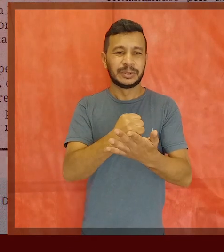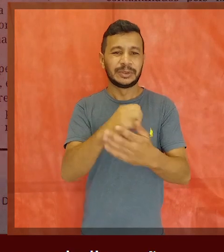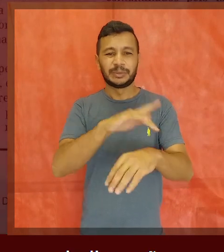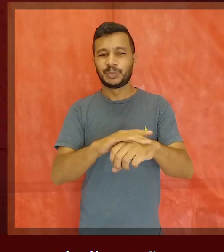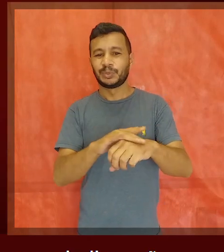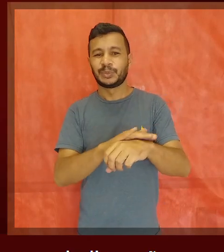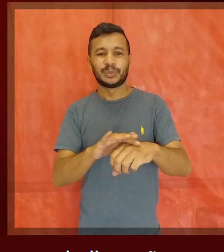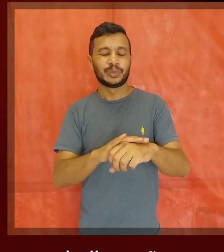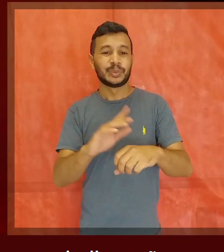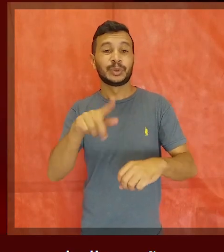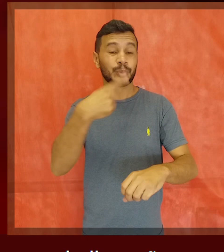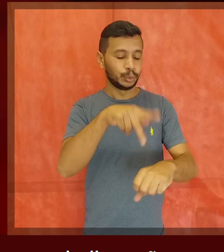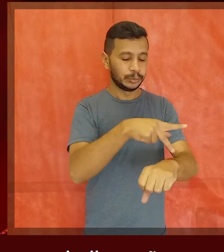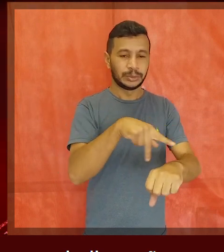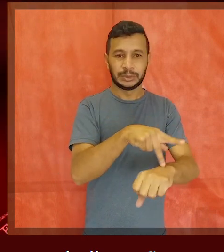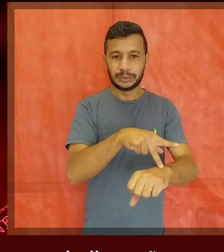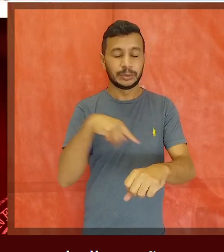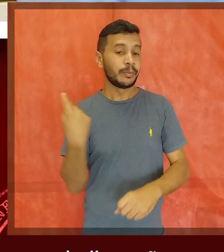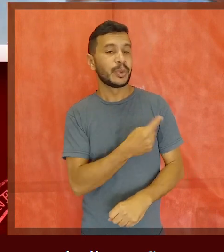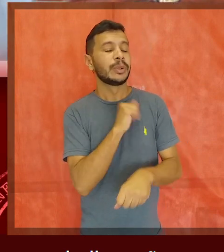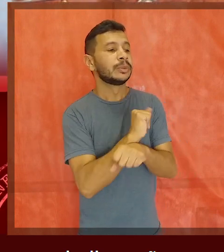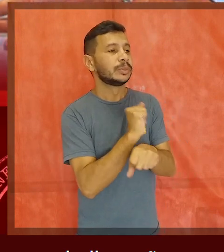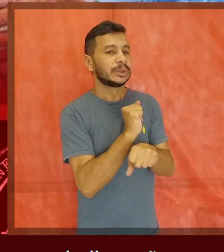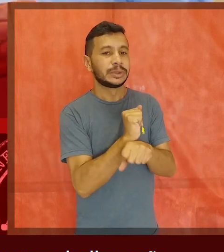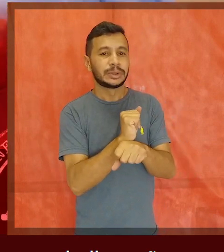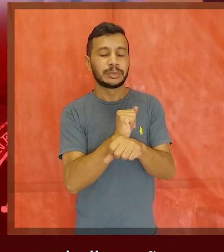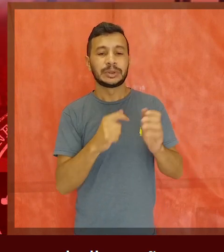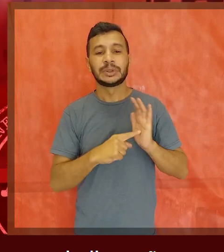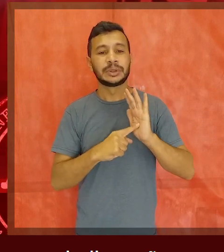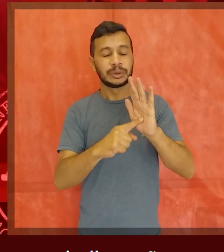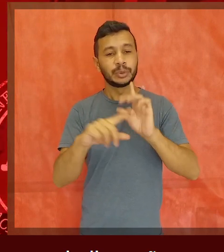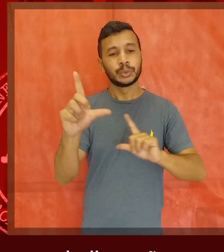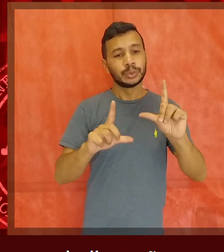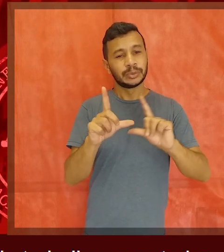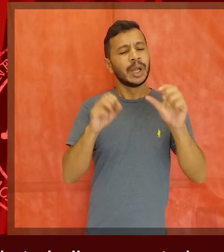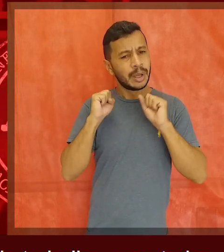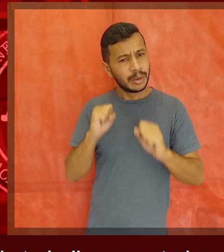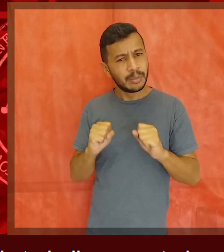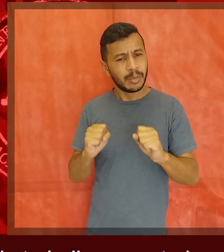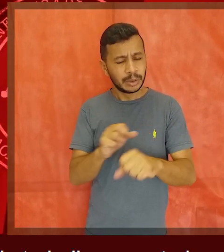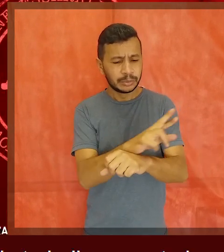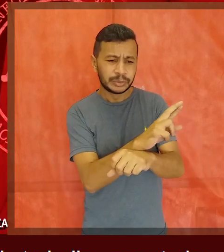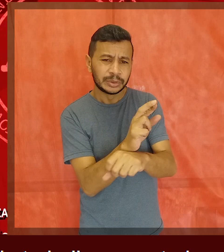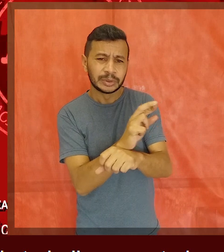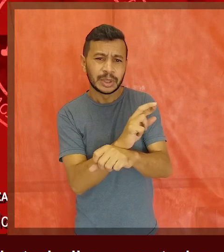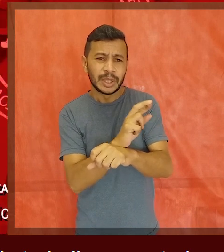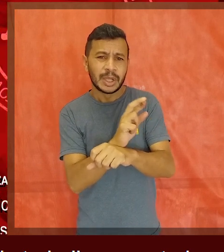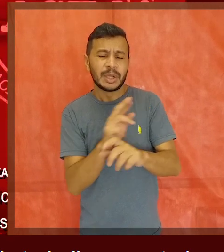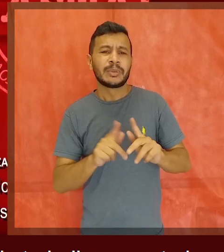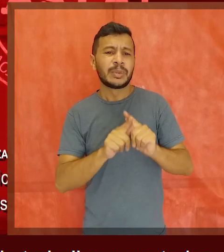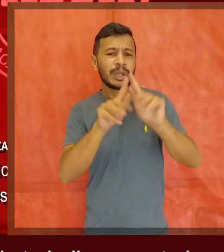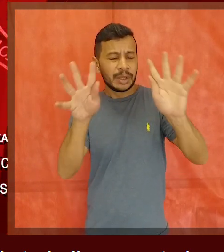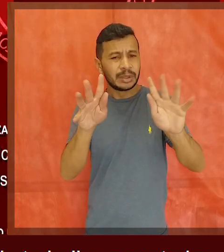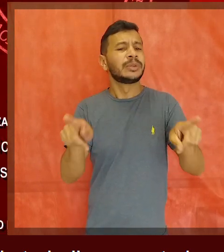asiáticos. Esperamos que os fatos aqui relatados possam contribuir para a indignação, investigação e